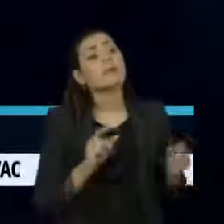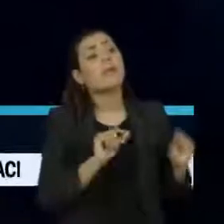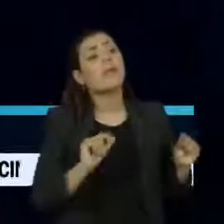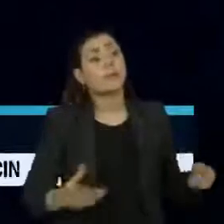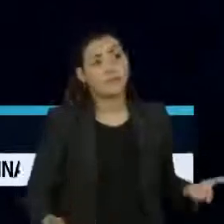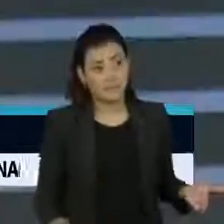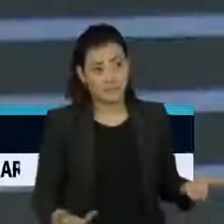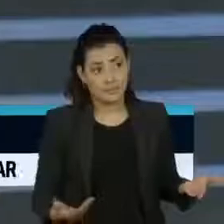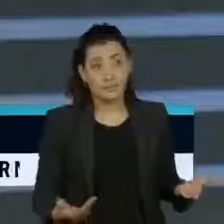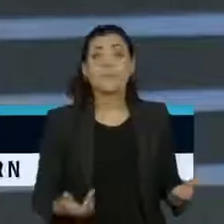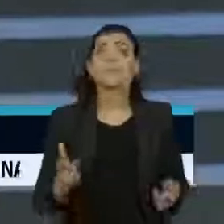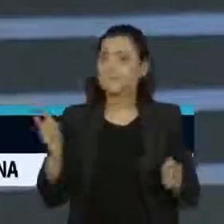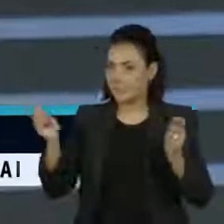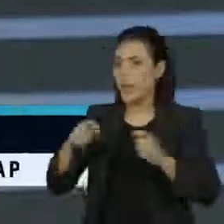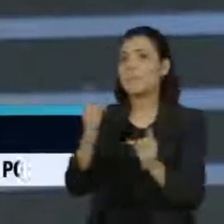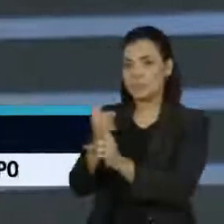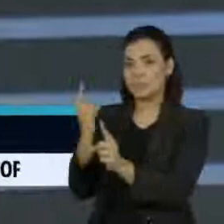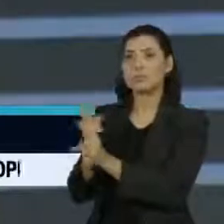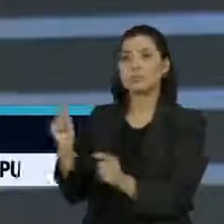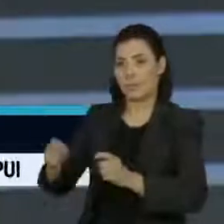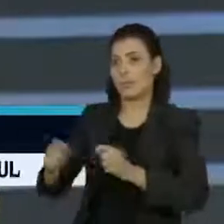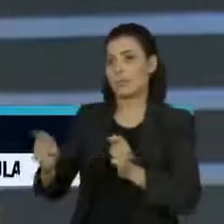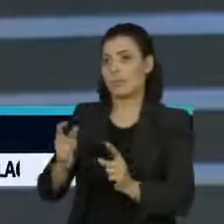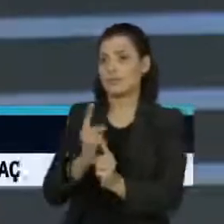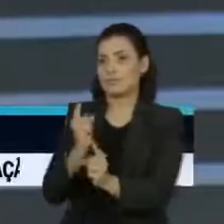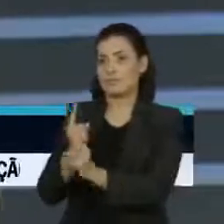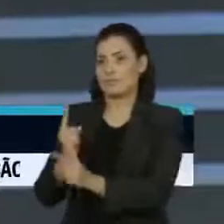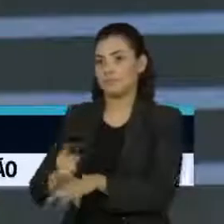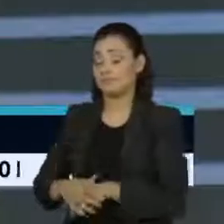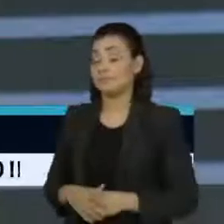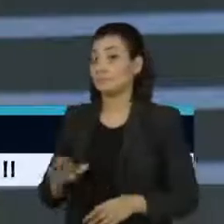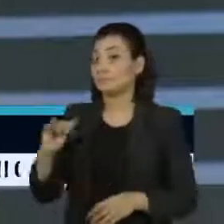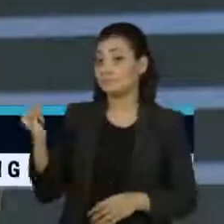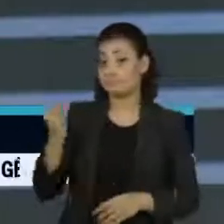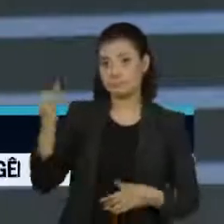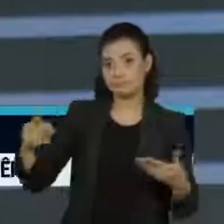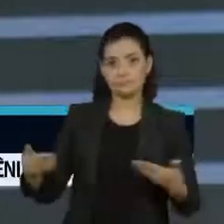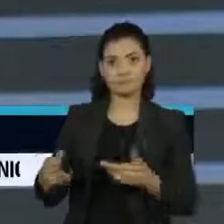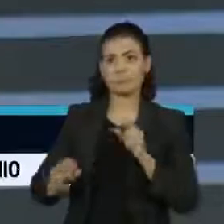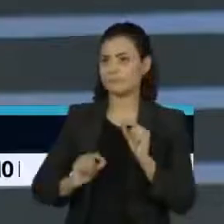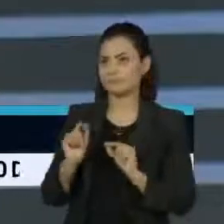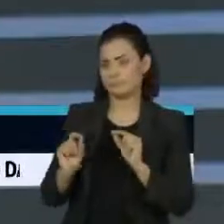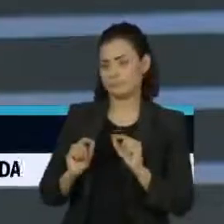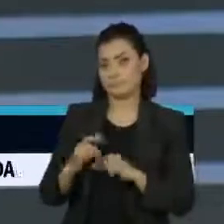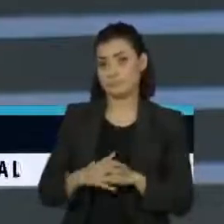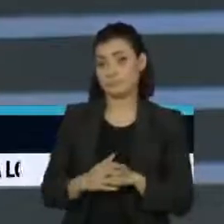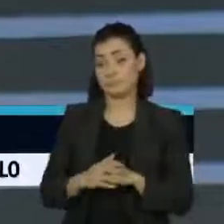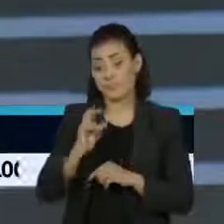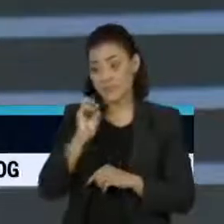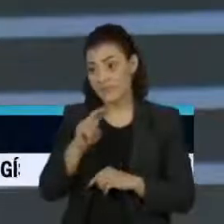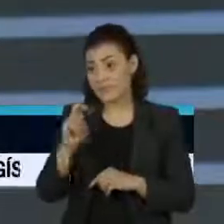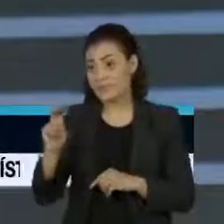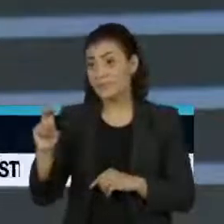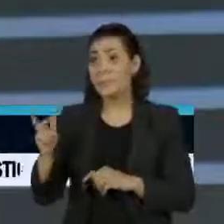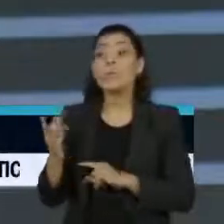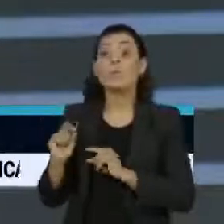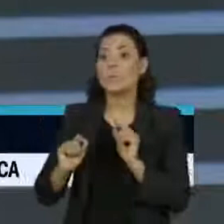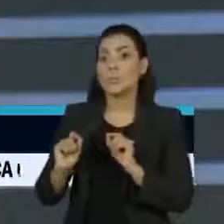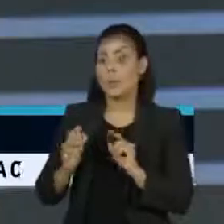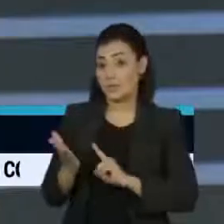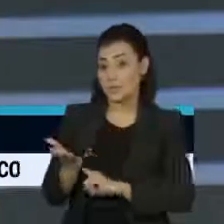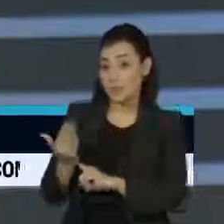campanhas eleitorais? Tem. E tirou de quem precisava, né? Tem. O importante disso tudo é que nós estamos vendo que a